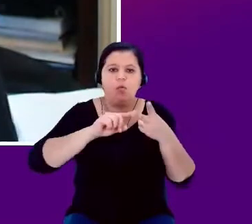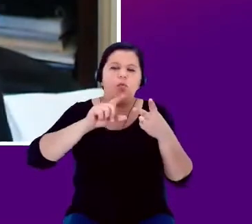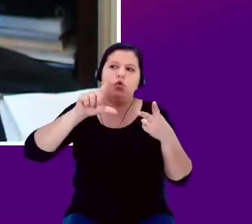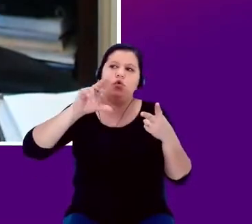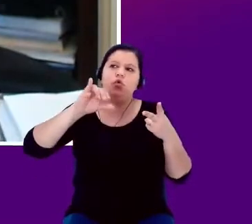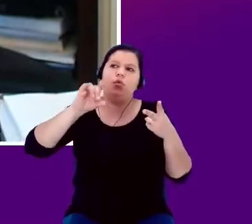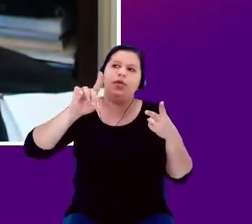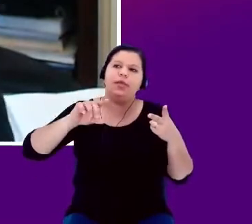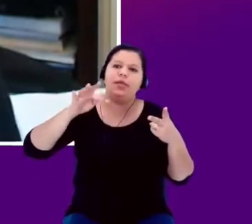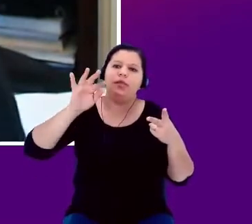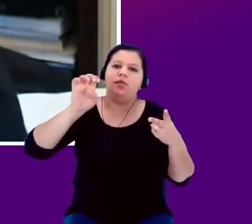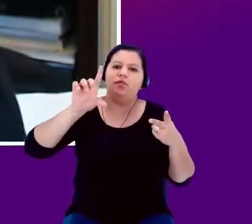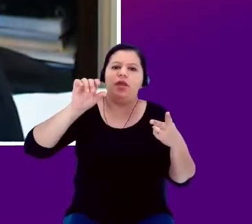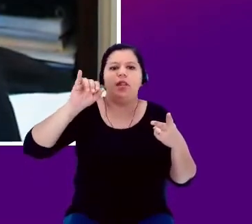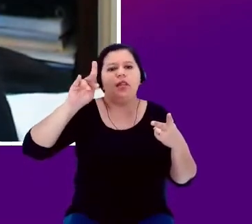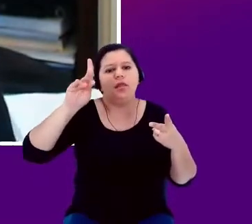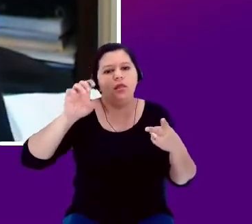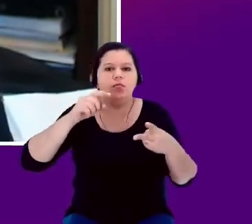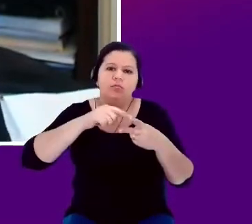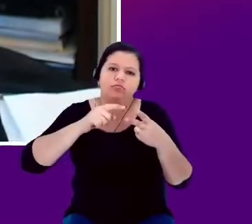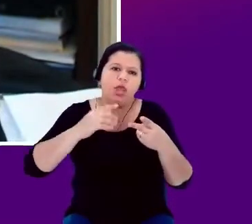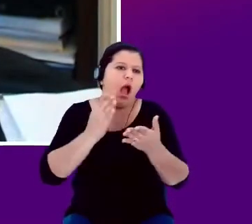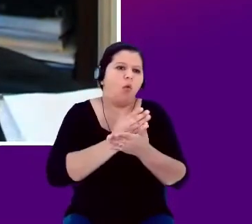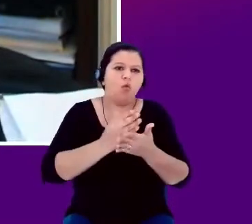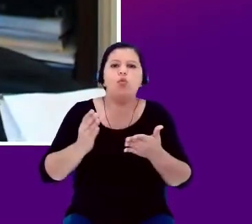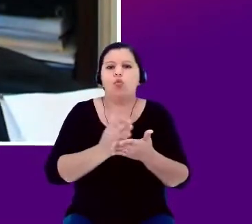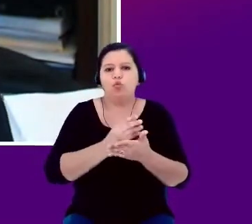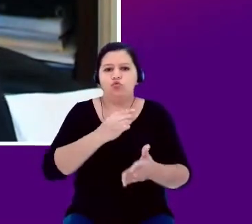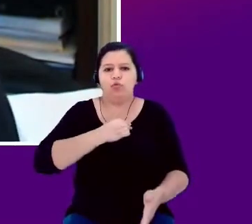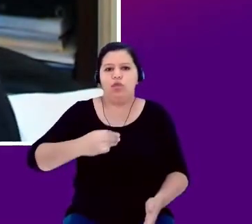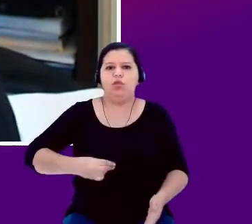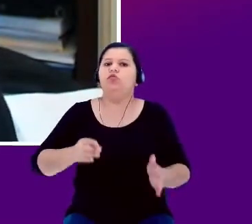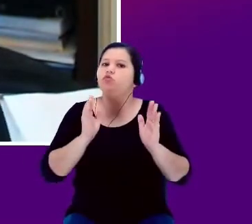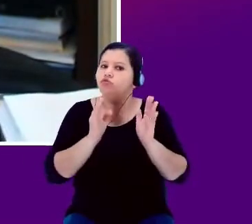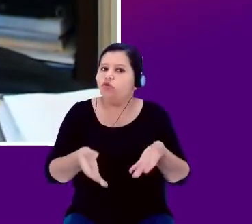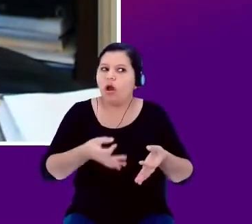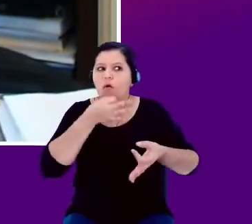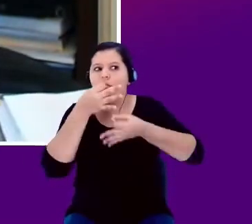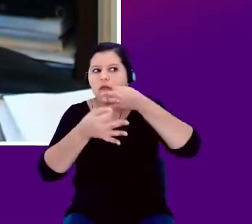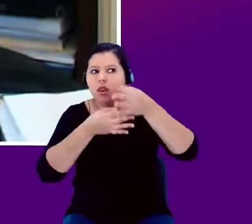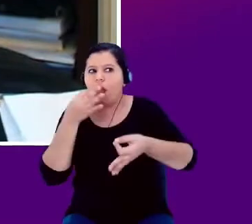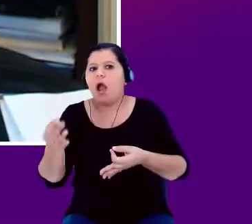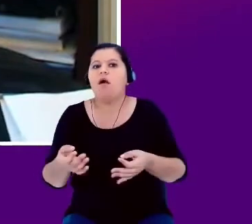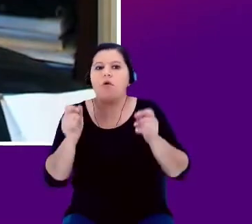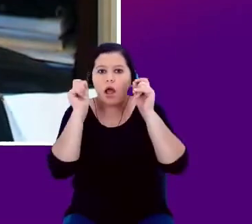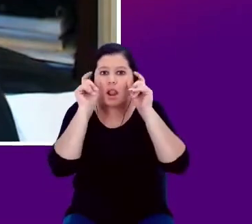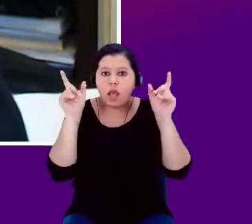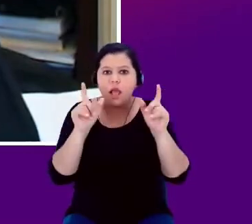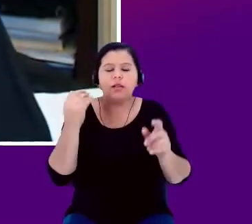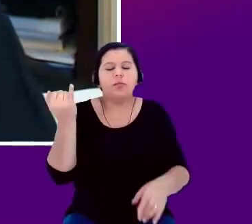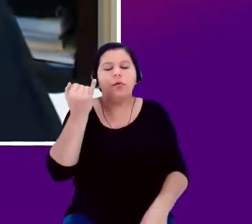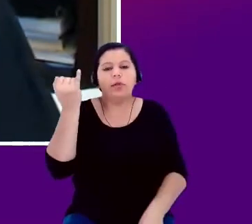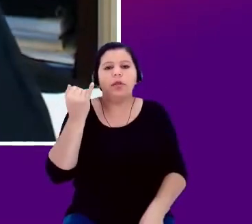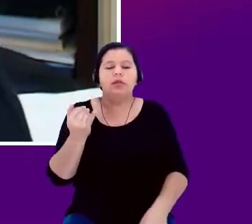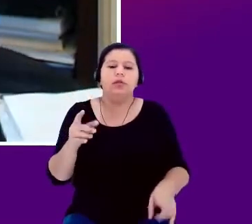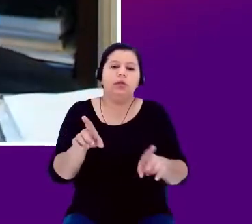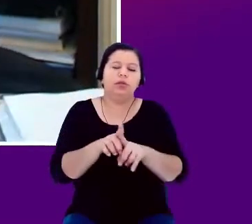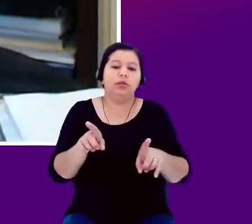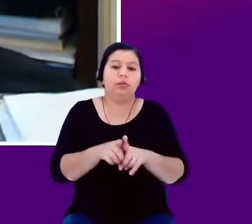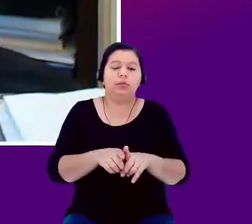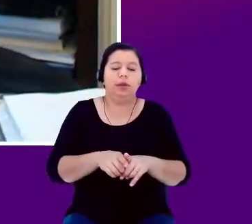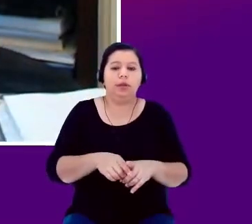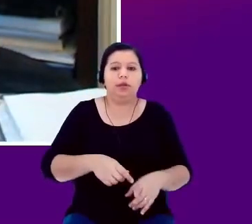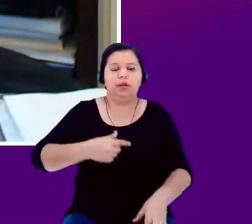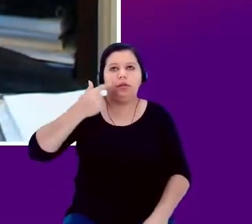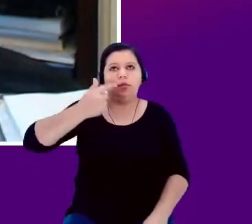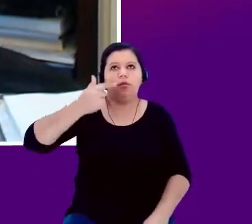outros que alertavam para esse aspecto. Houve também um julgado muito importante, há alguns anos, na segunda sessão do